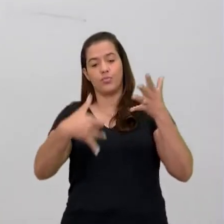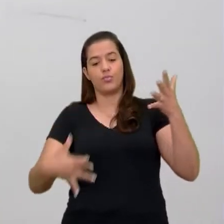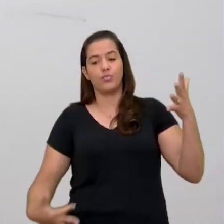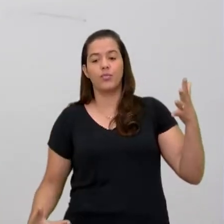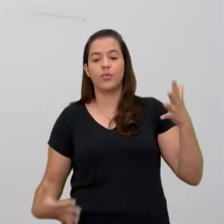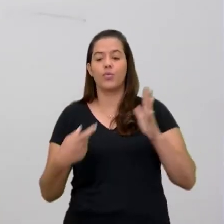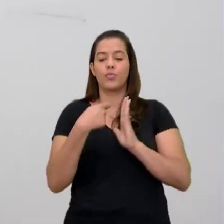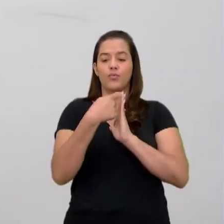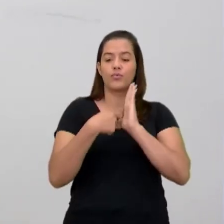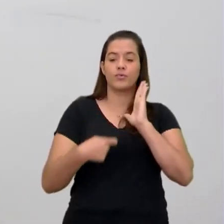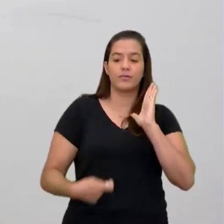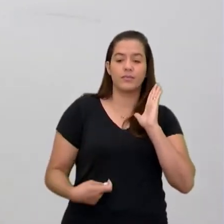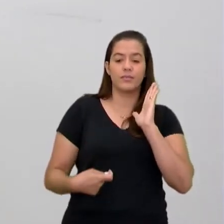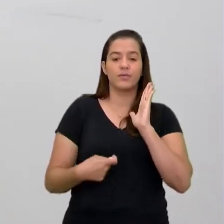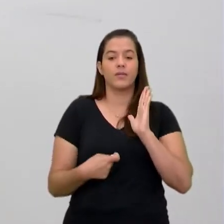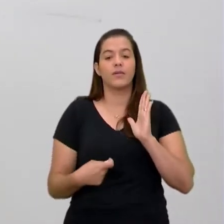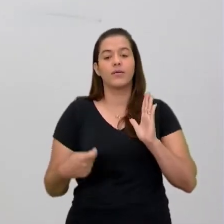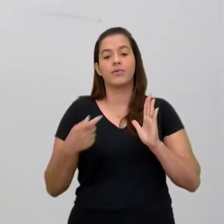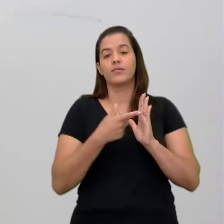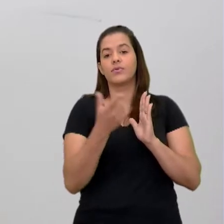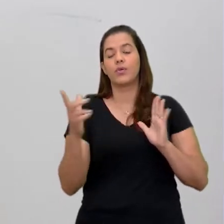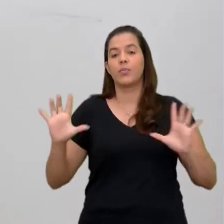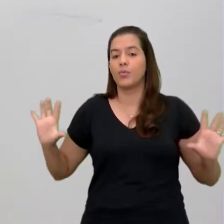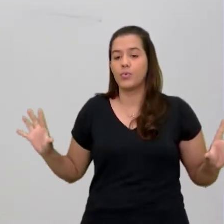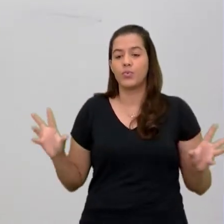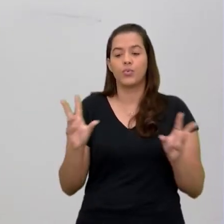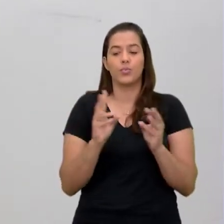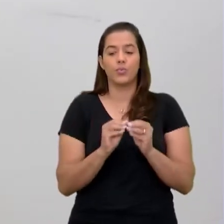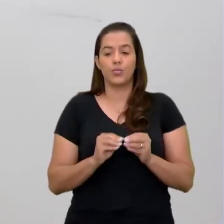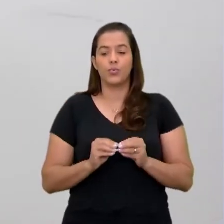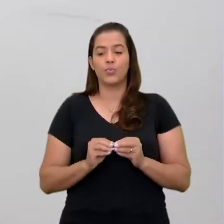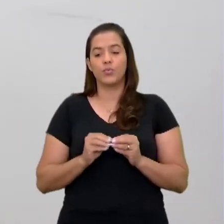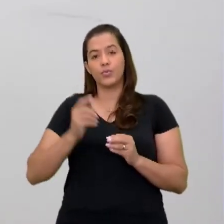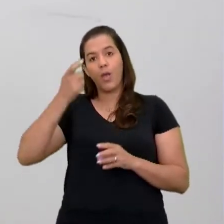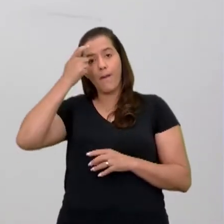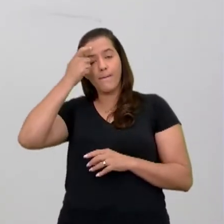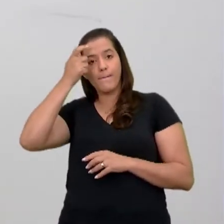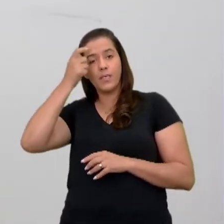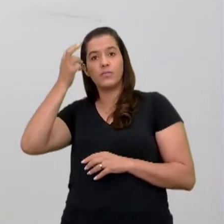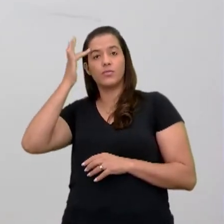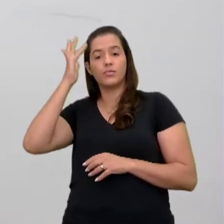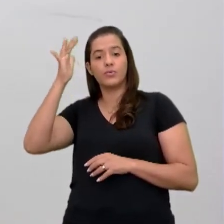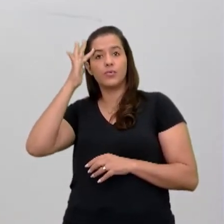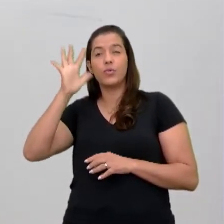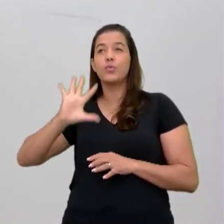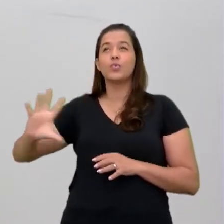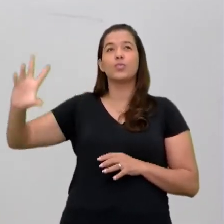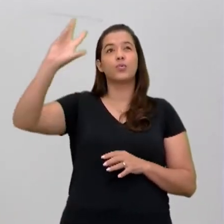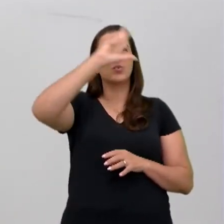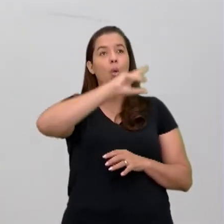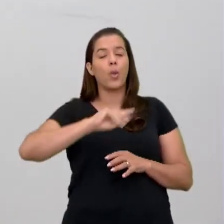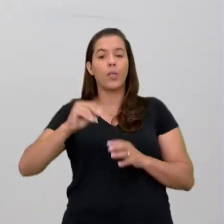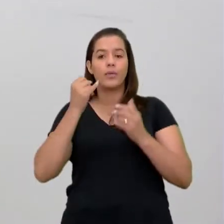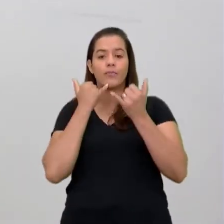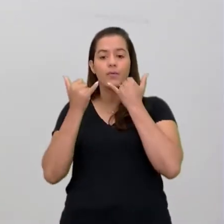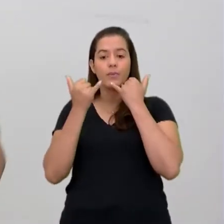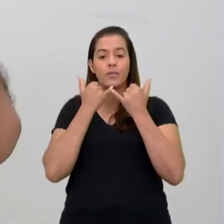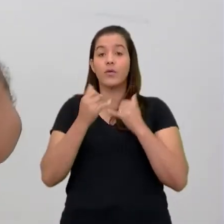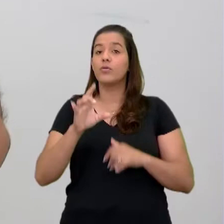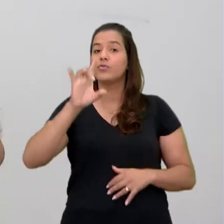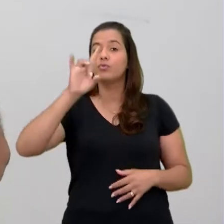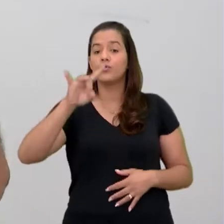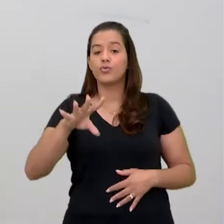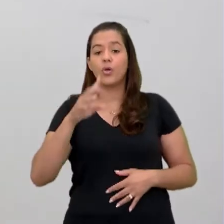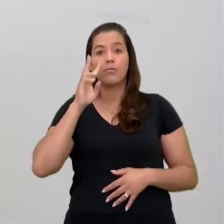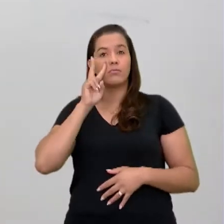textão escrito sobre o apanhado mental, sobre o percurso da informação, ele vai